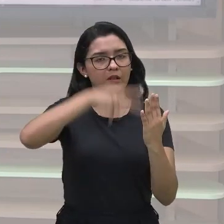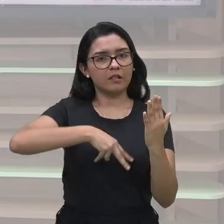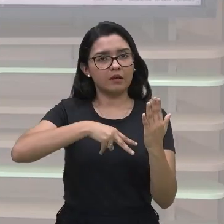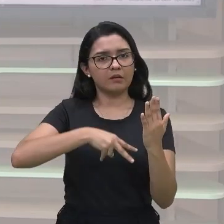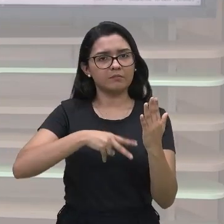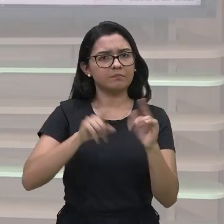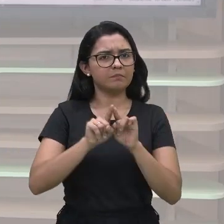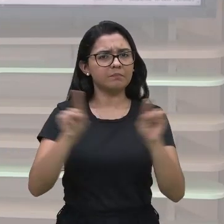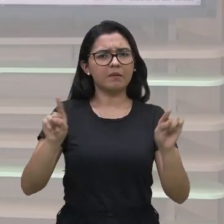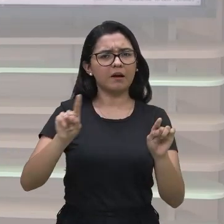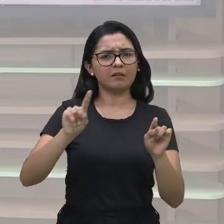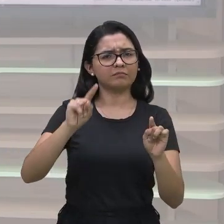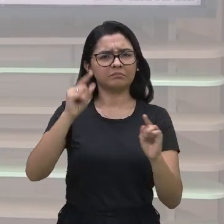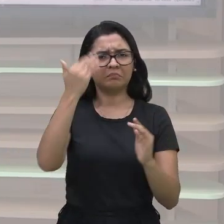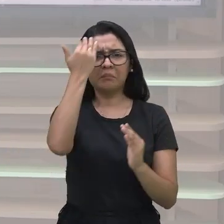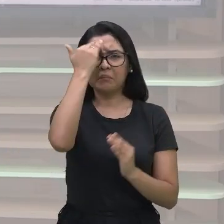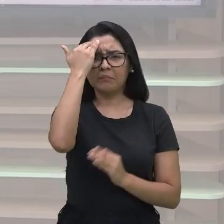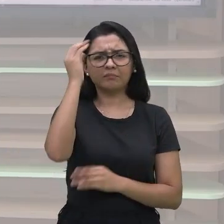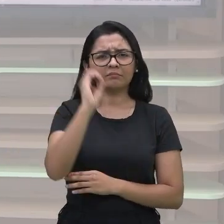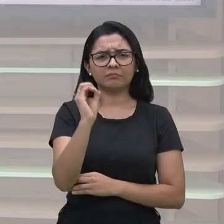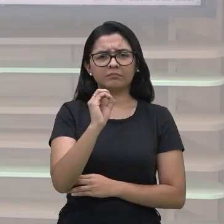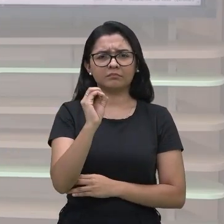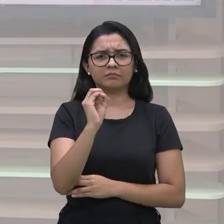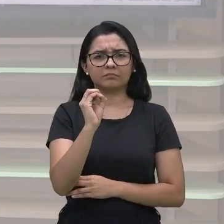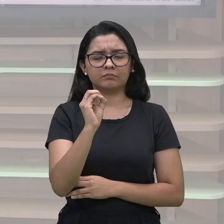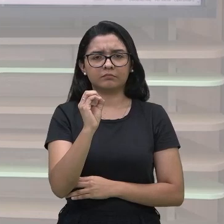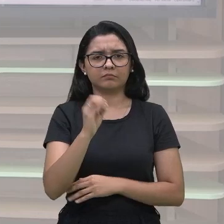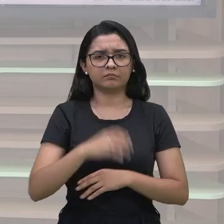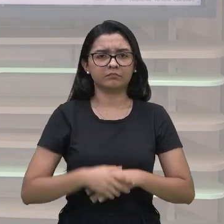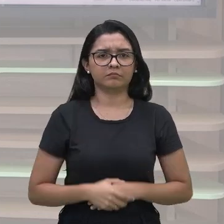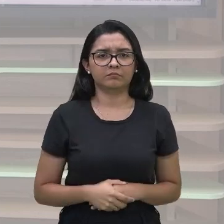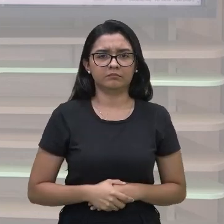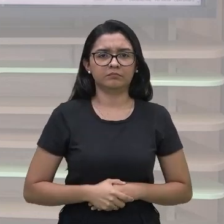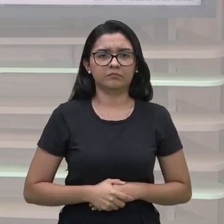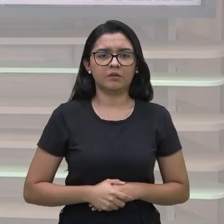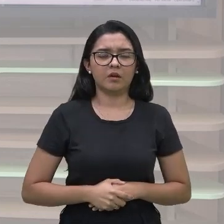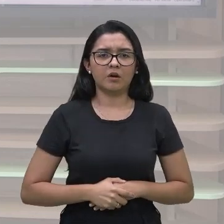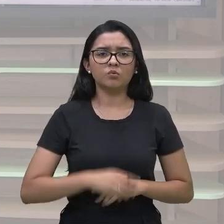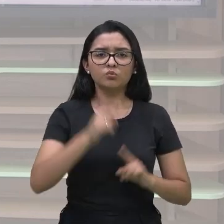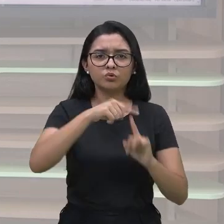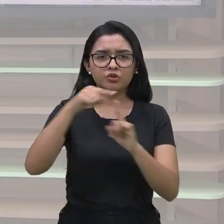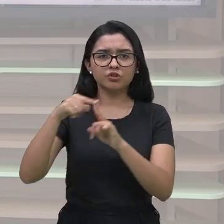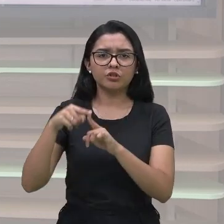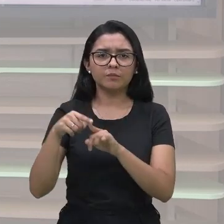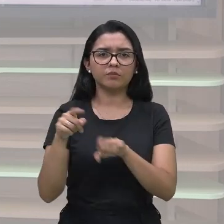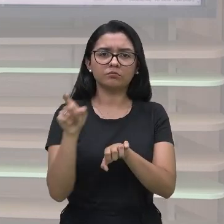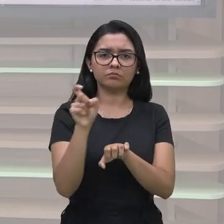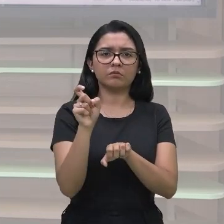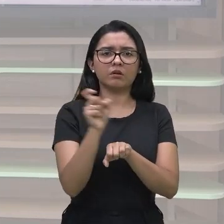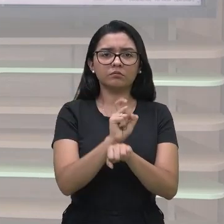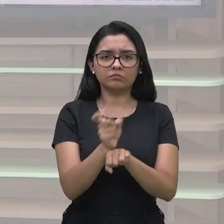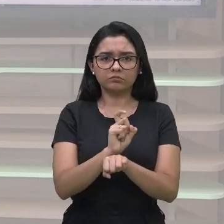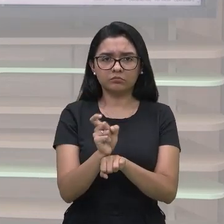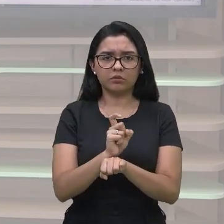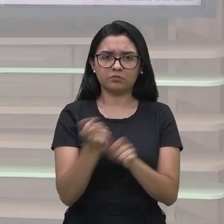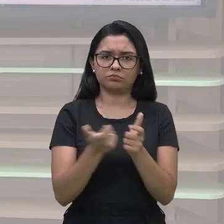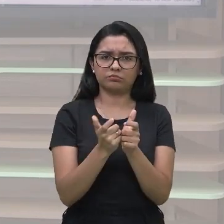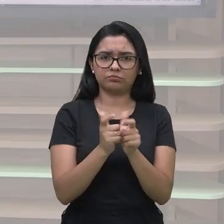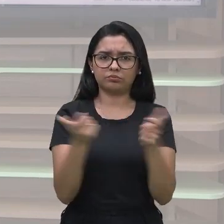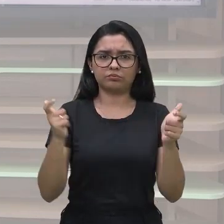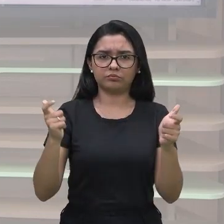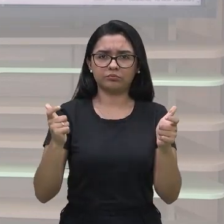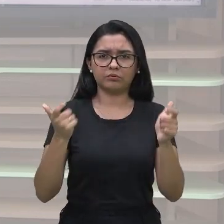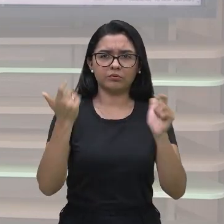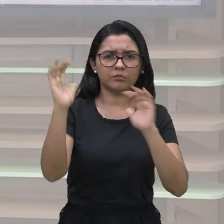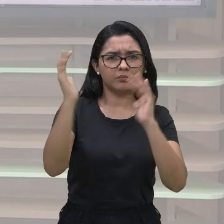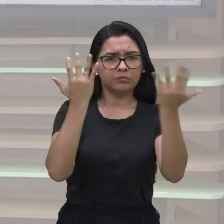compreender. A população de escorpiões aumentou no Brasil, as condições climáticas favoráveis também, a